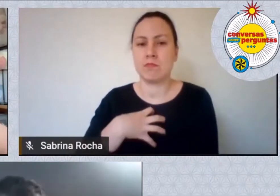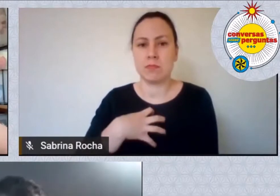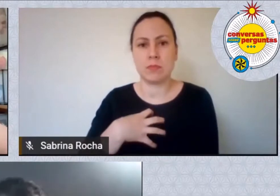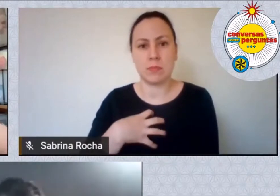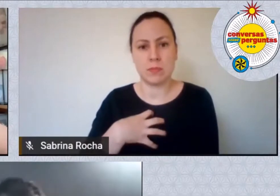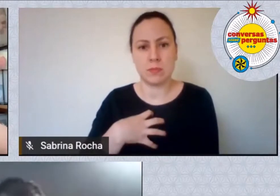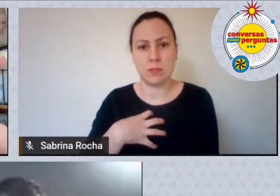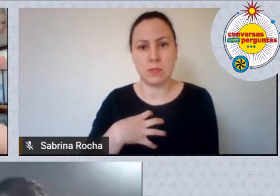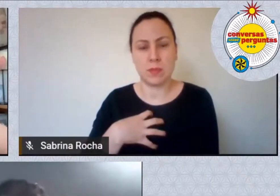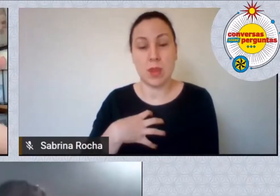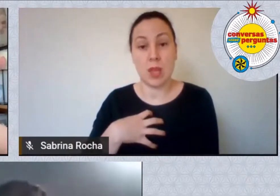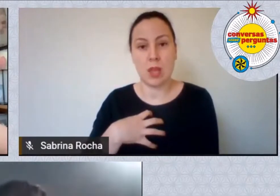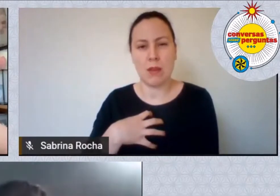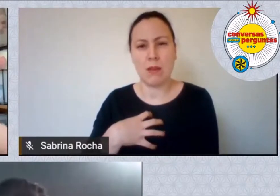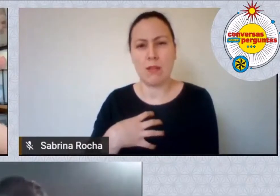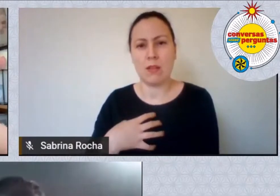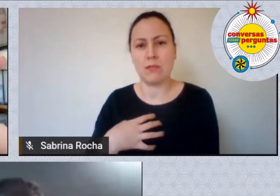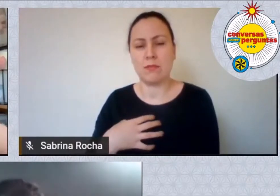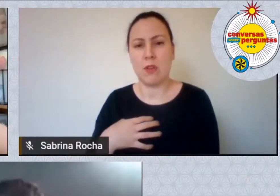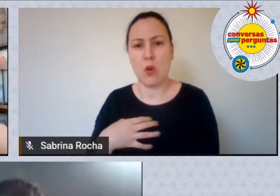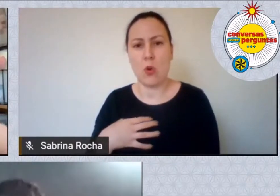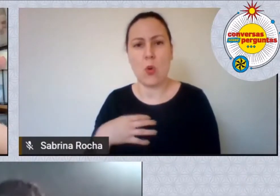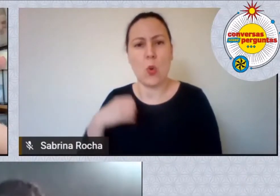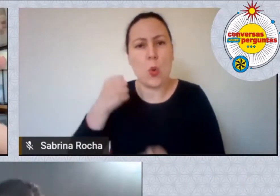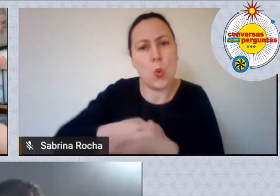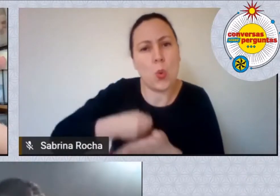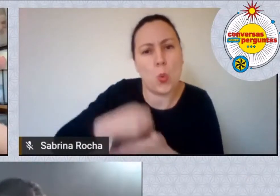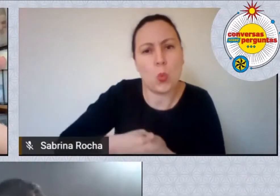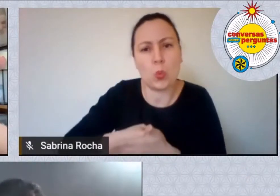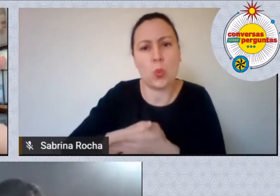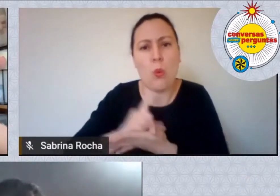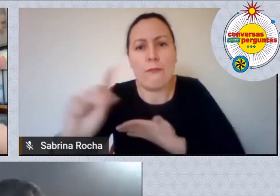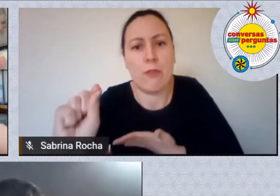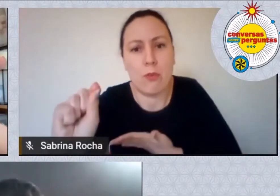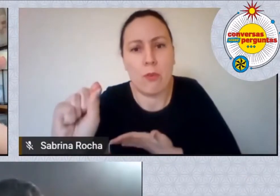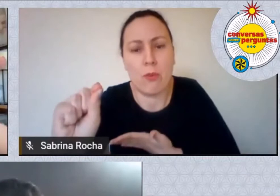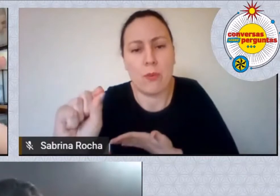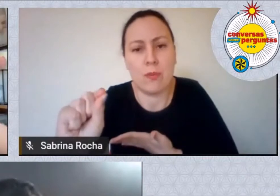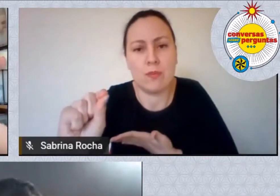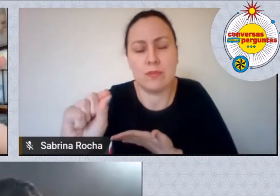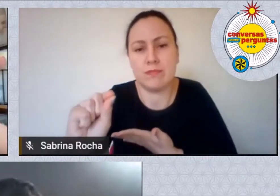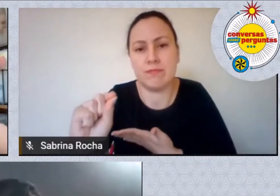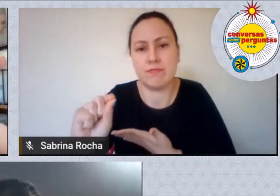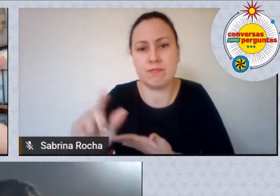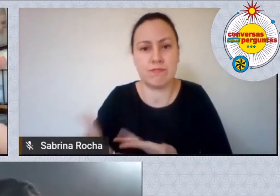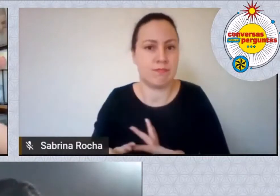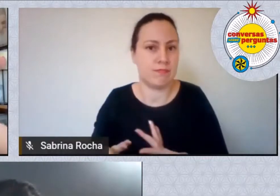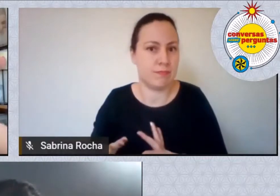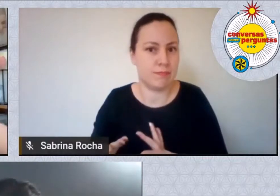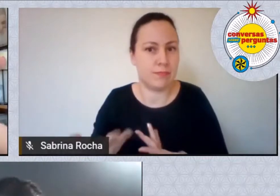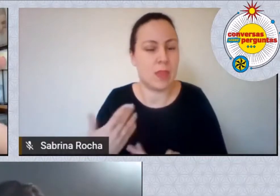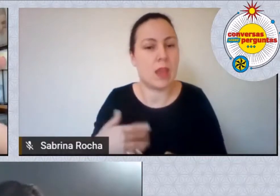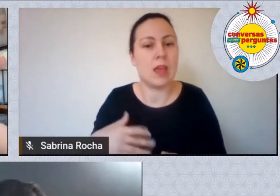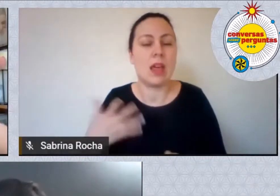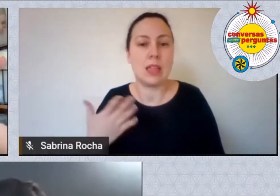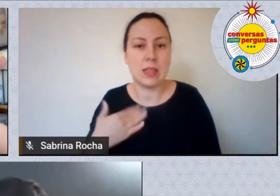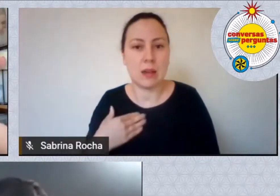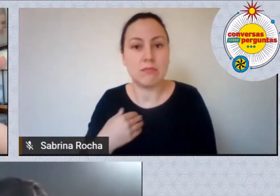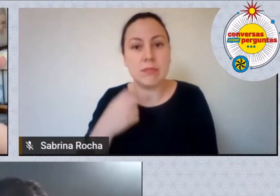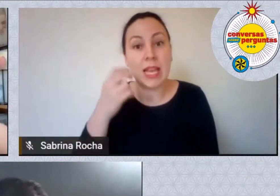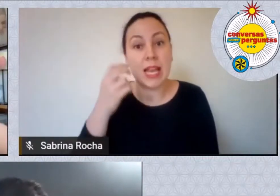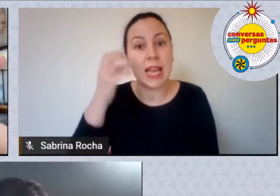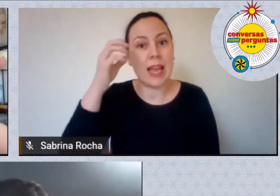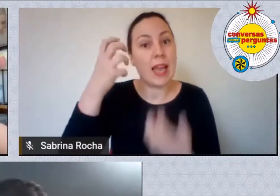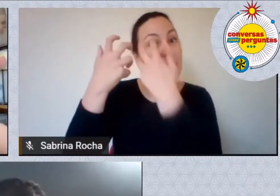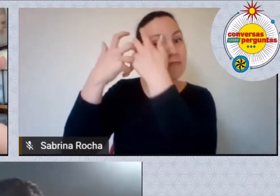ou fuga, enfrento ou recuo. É uma atitude que é de mobilização da nossa